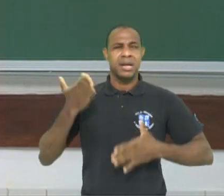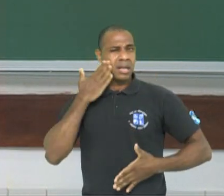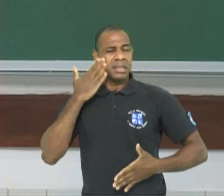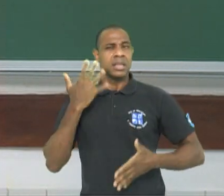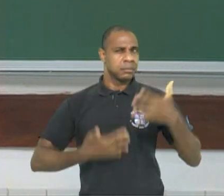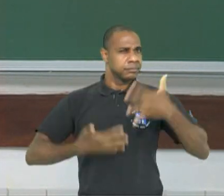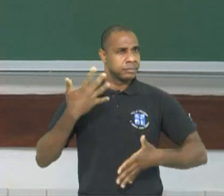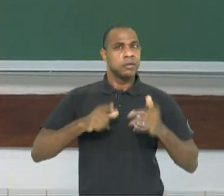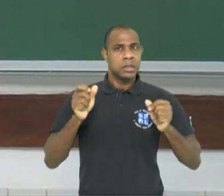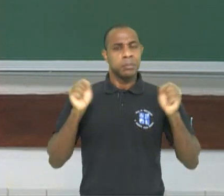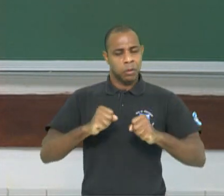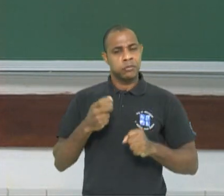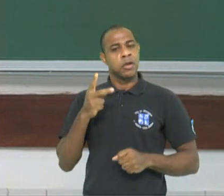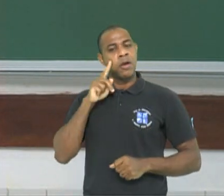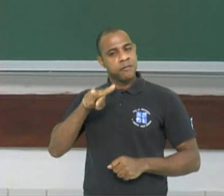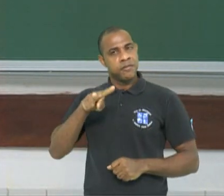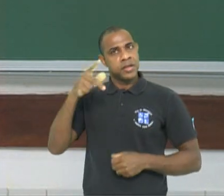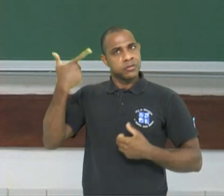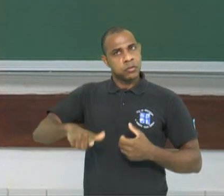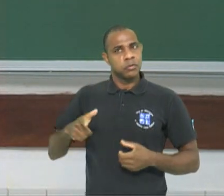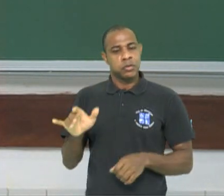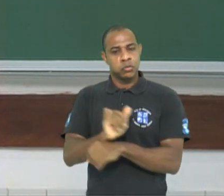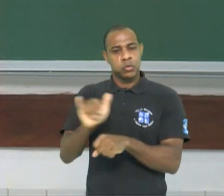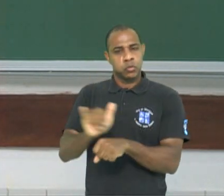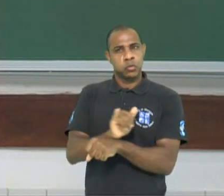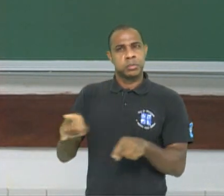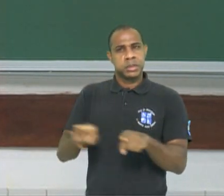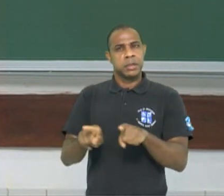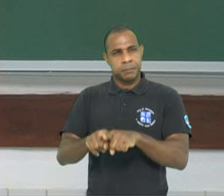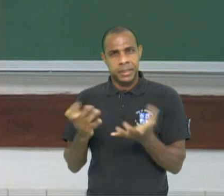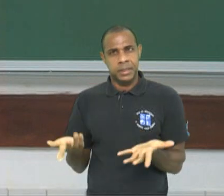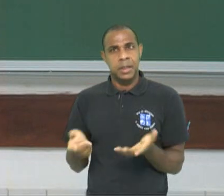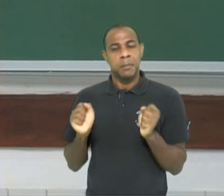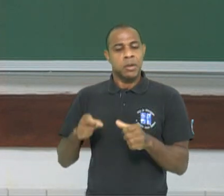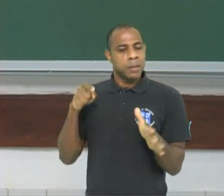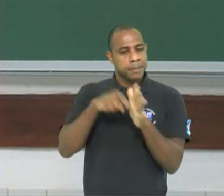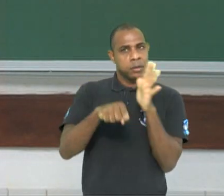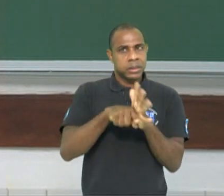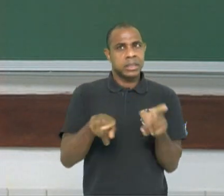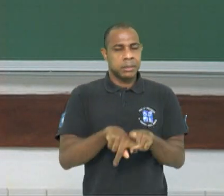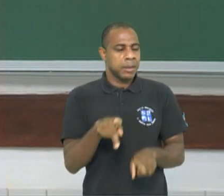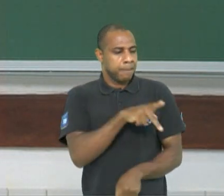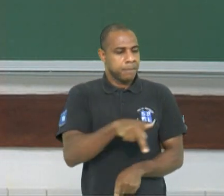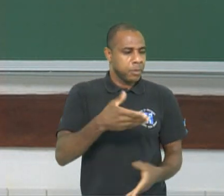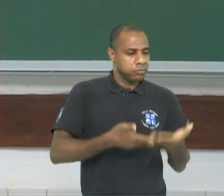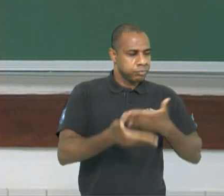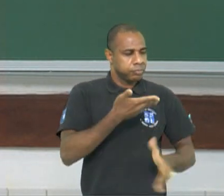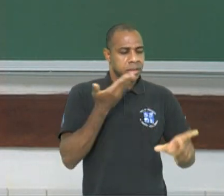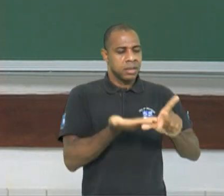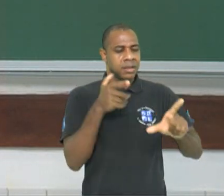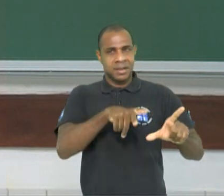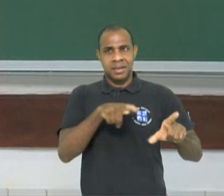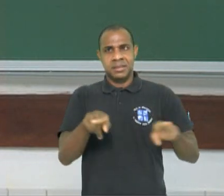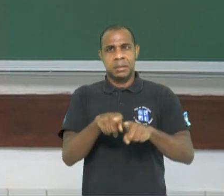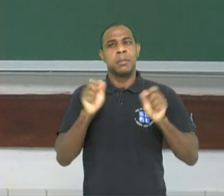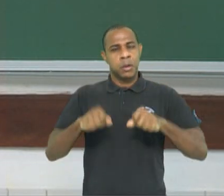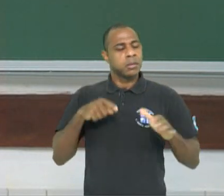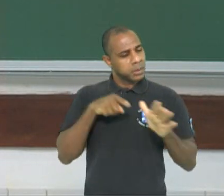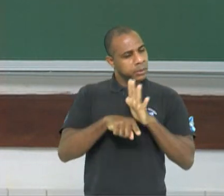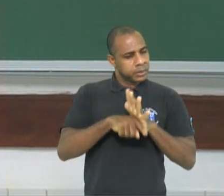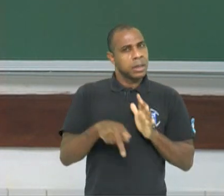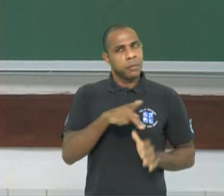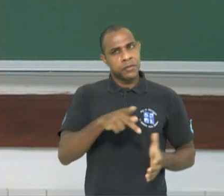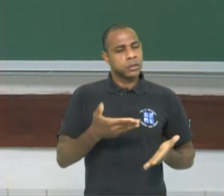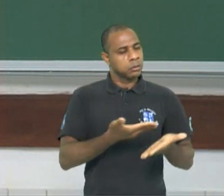Você pode rever essa aula no YouTube, você pode perguntar através da plataforma Google Classroom,